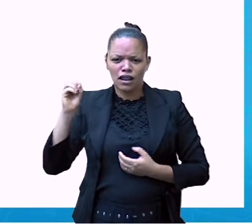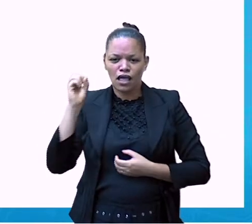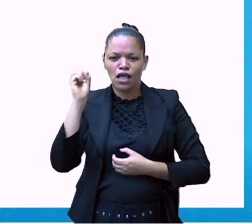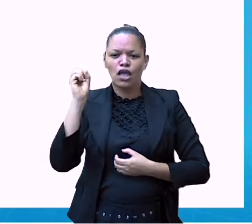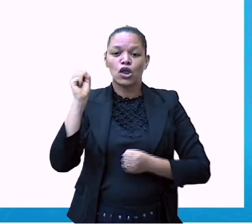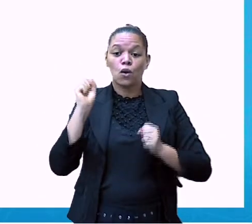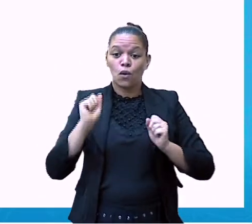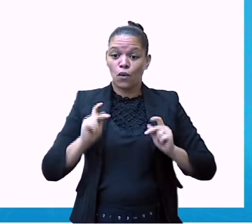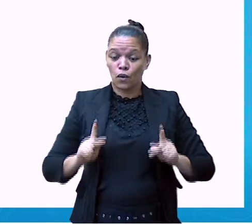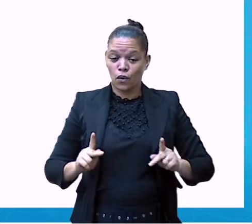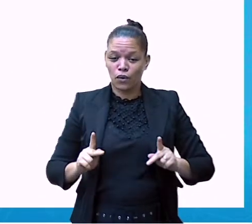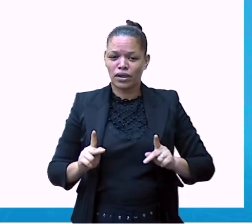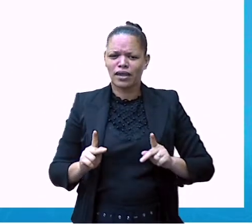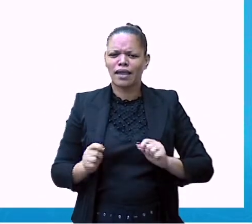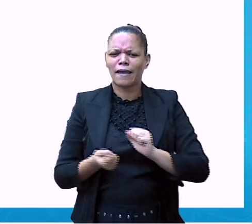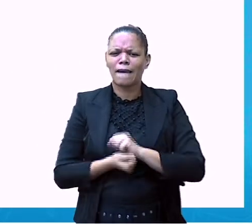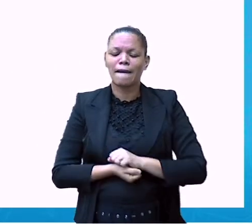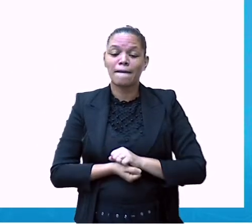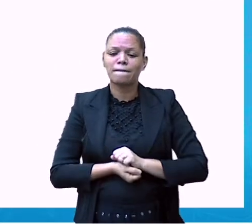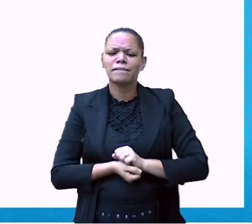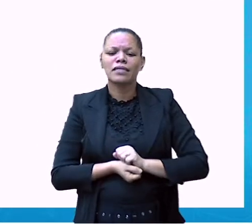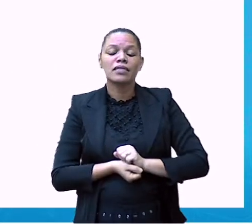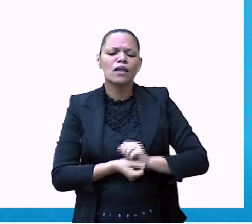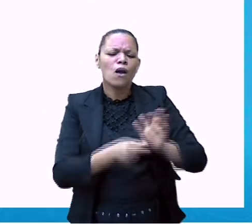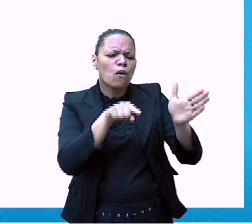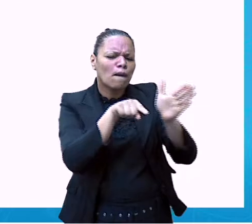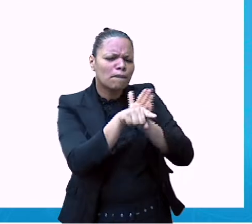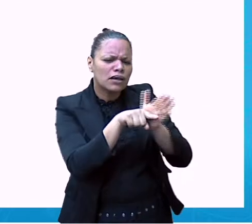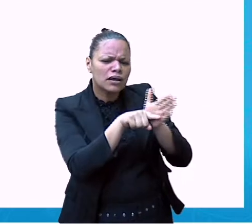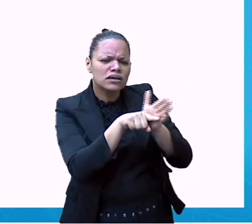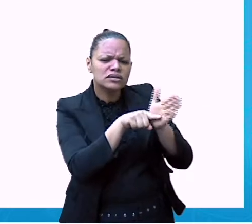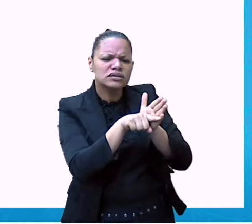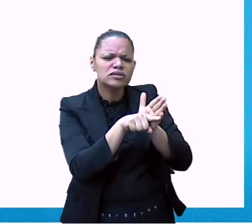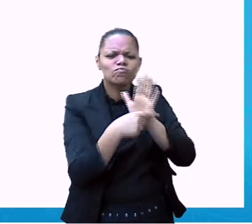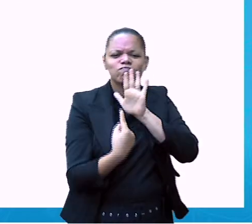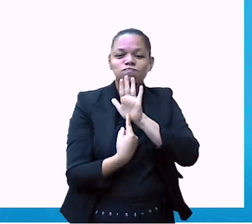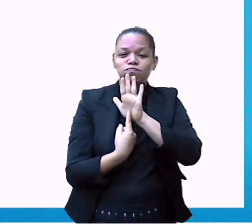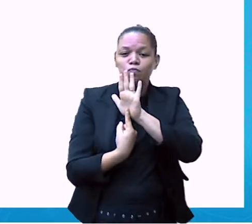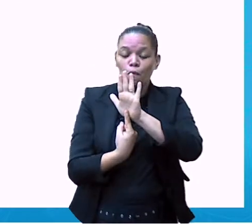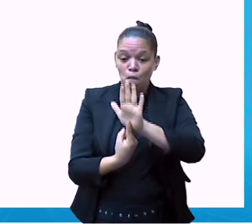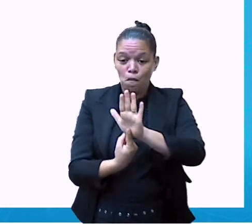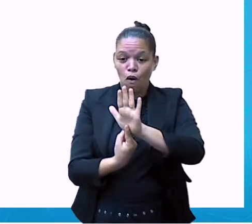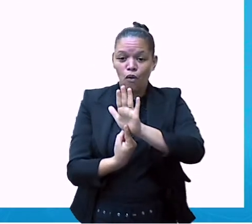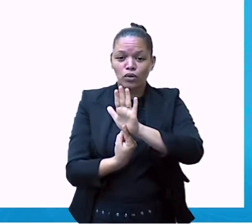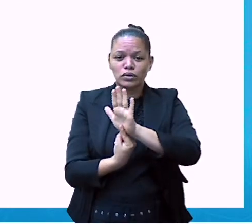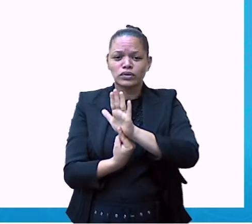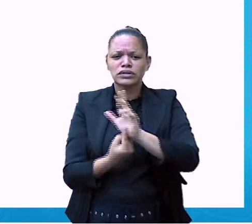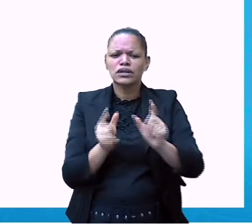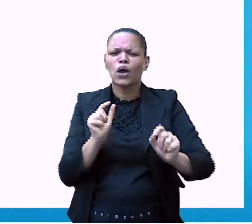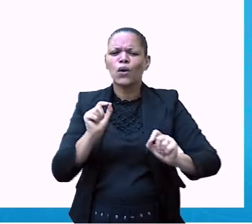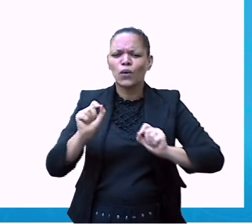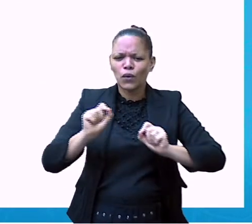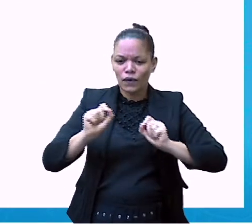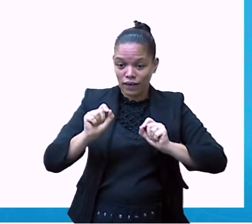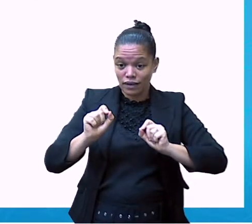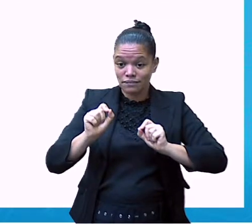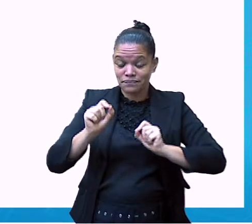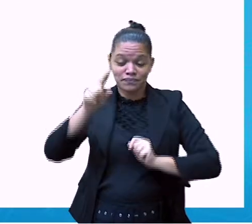WWF Brasil ao Instituto Brasileiro de Opinião Pública e